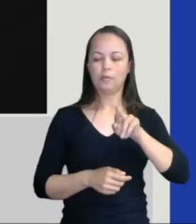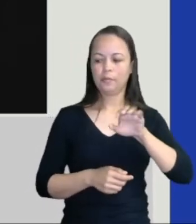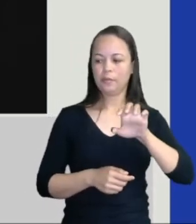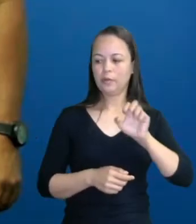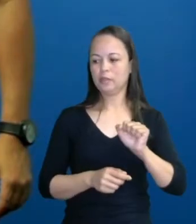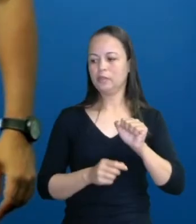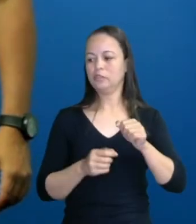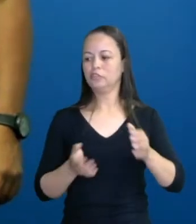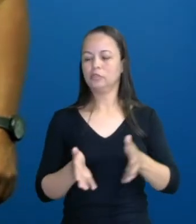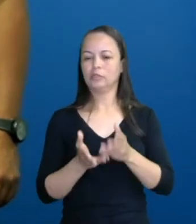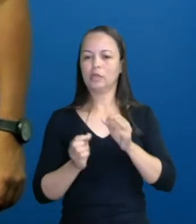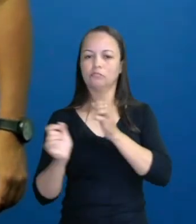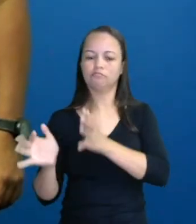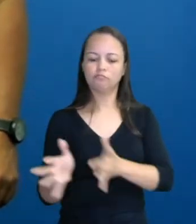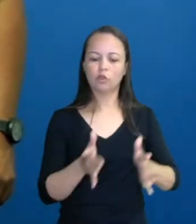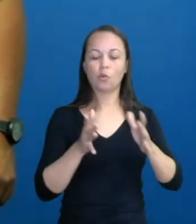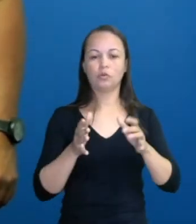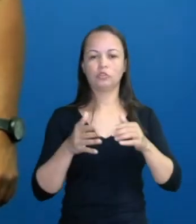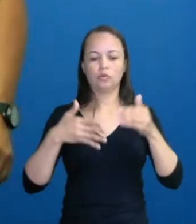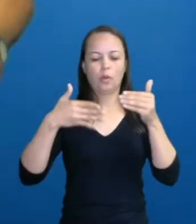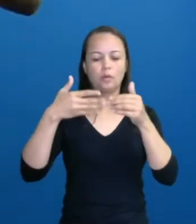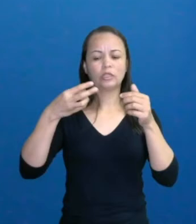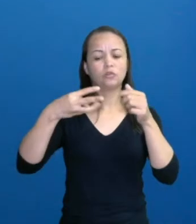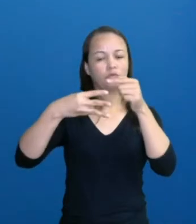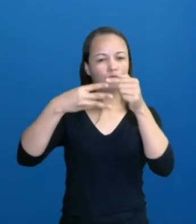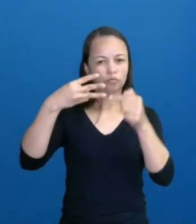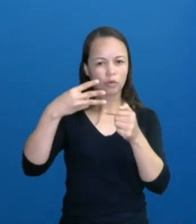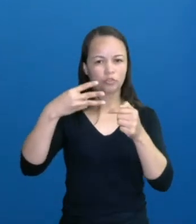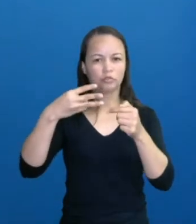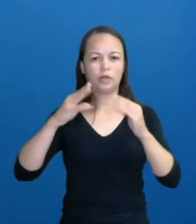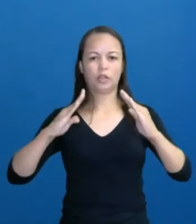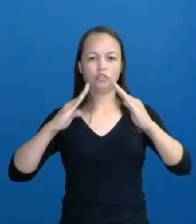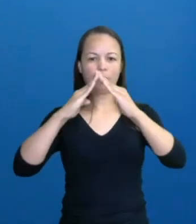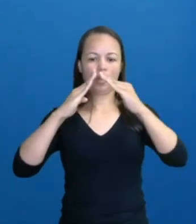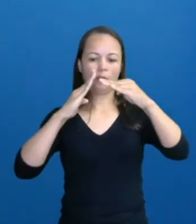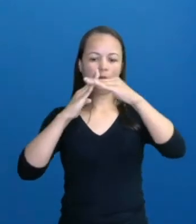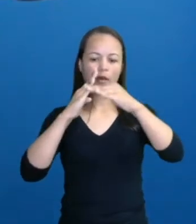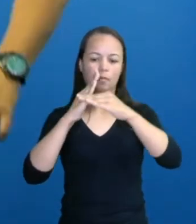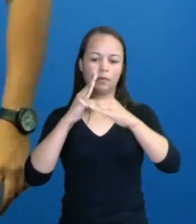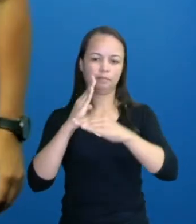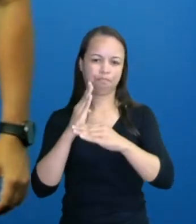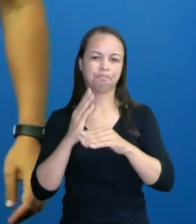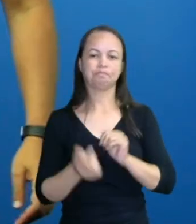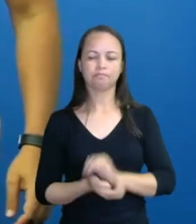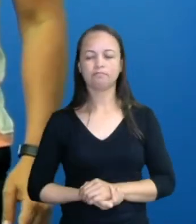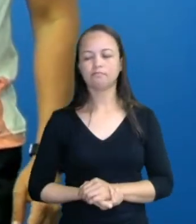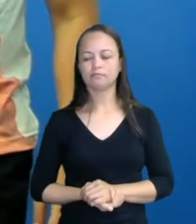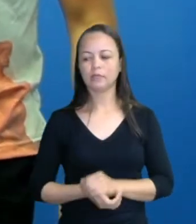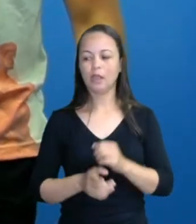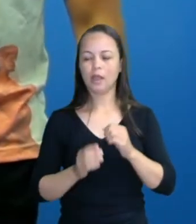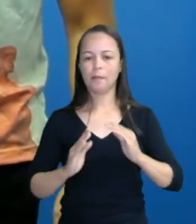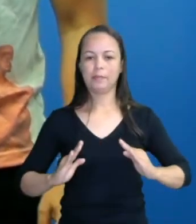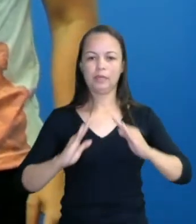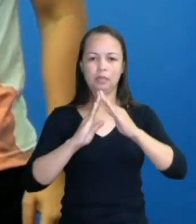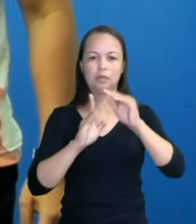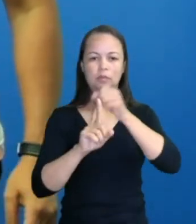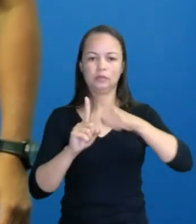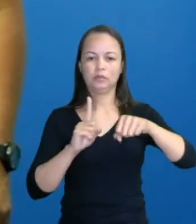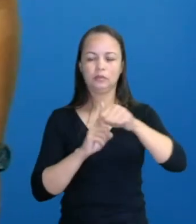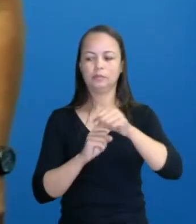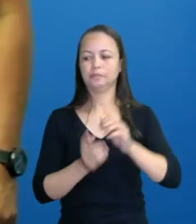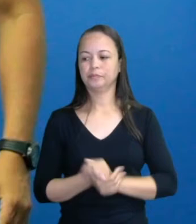as demais bases da pirâmide social. A economia, a